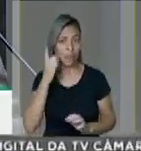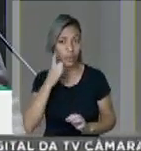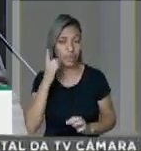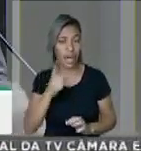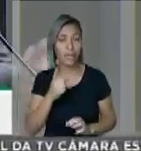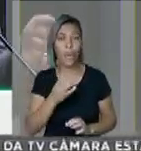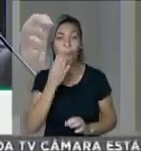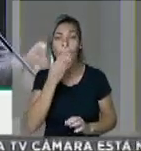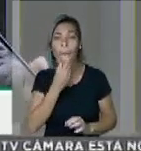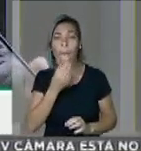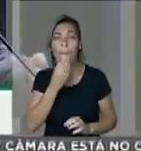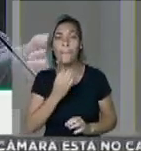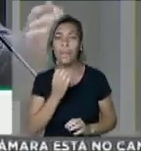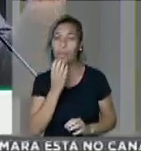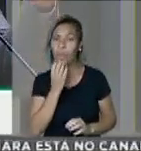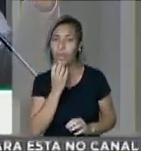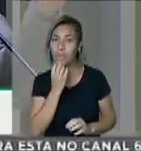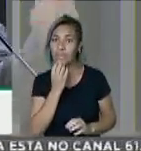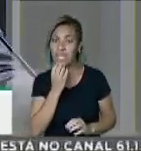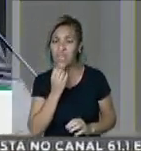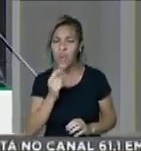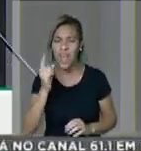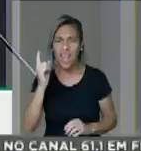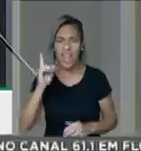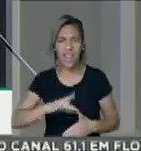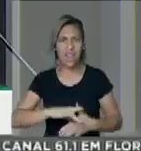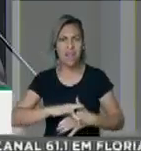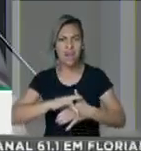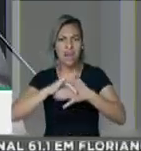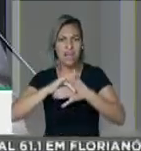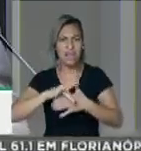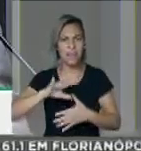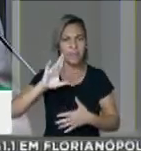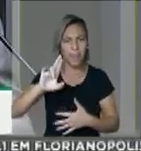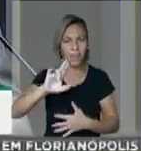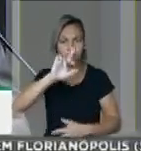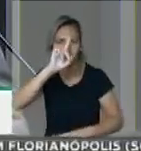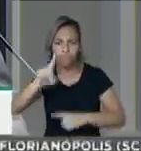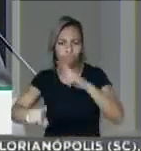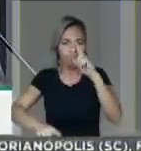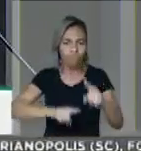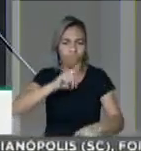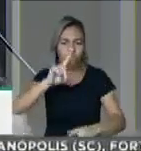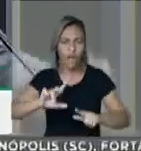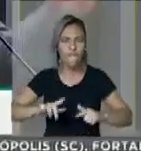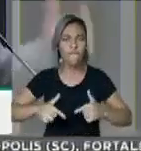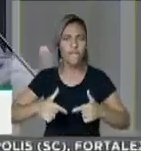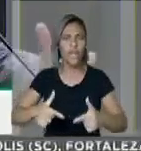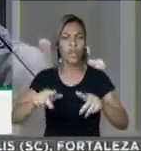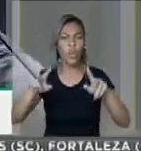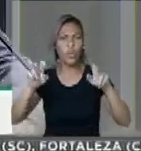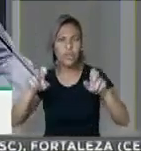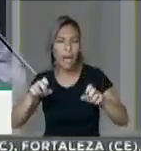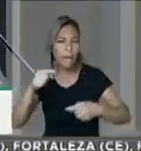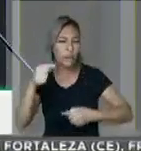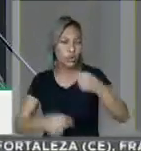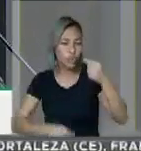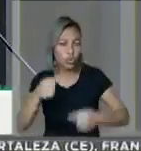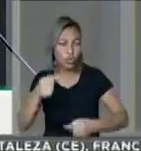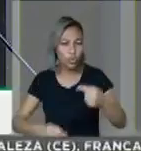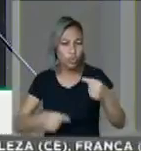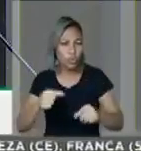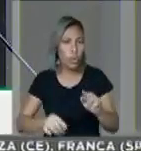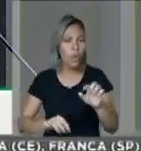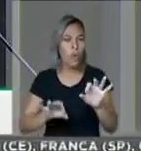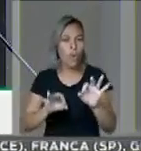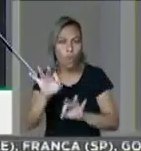Maia, que liderou de maneira competente e efetiva este processo, enfrentou o tema, discutiu,